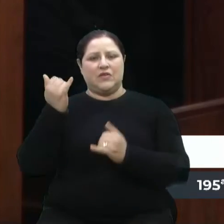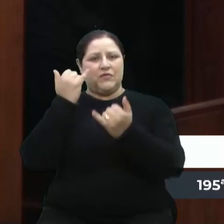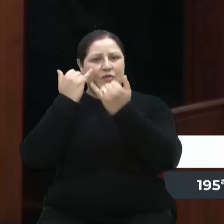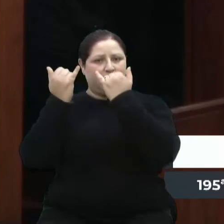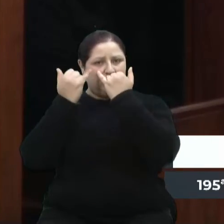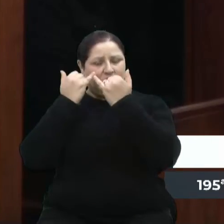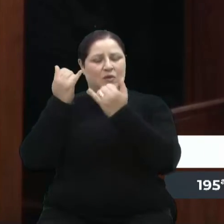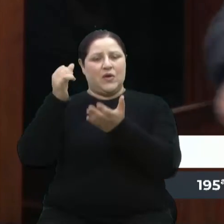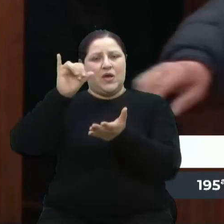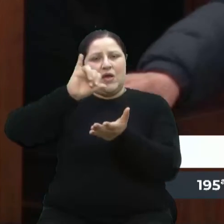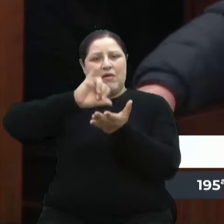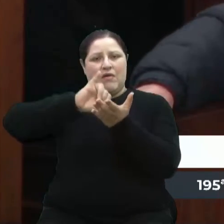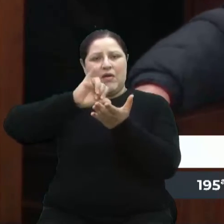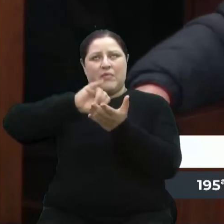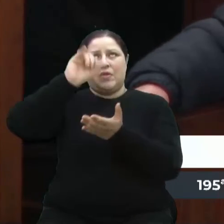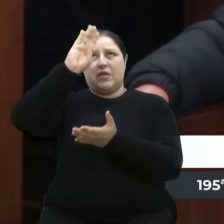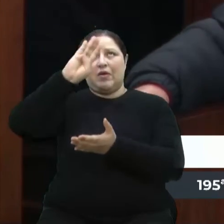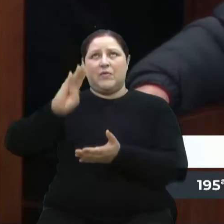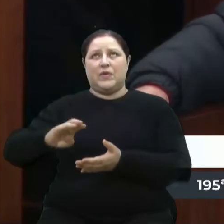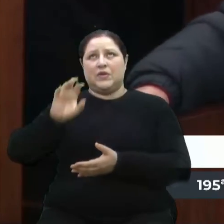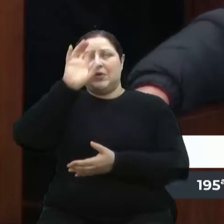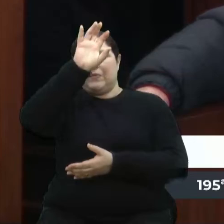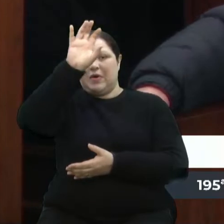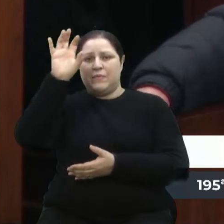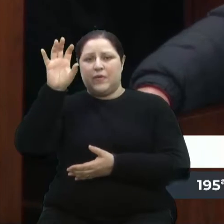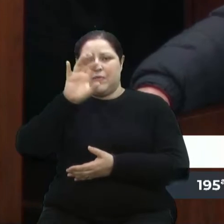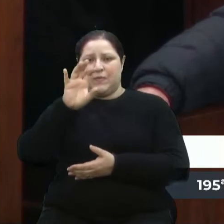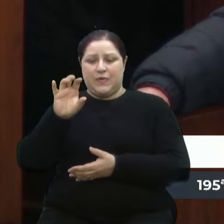capitais. O Rio Grande do Sul